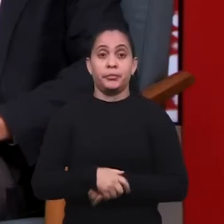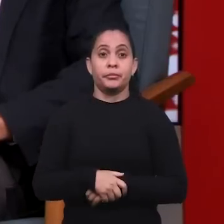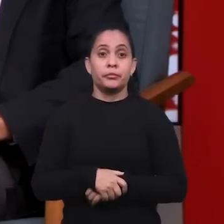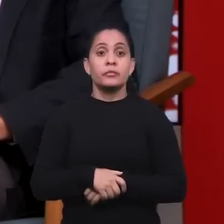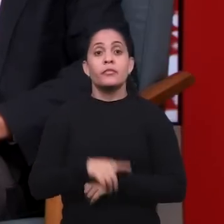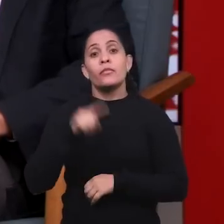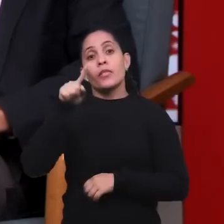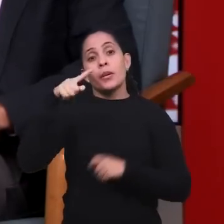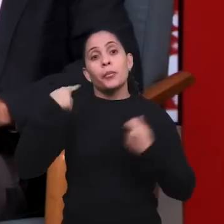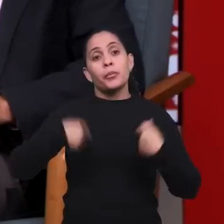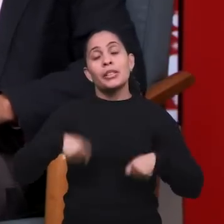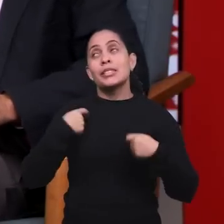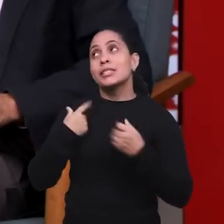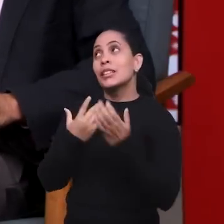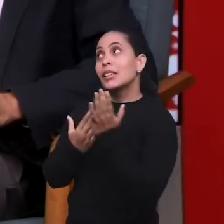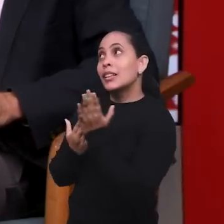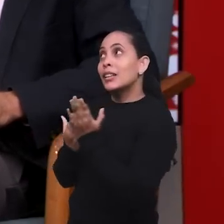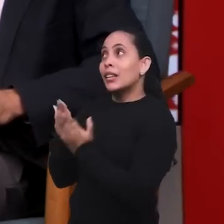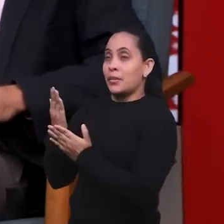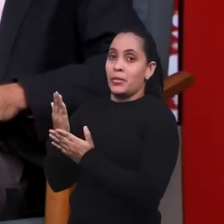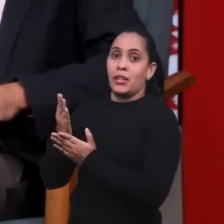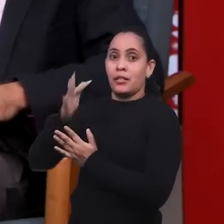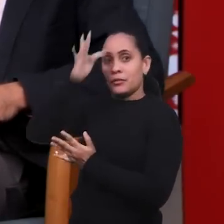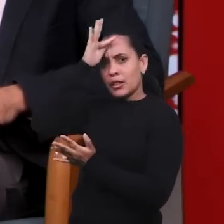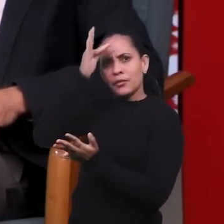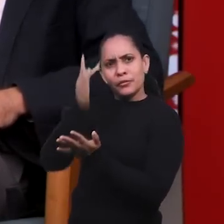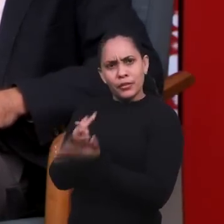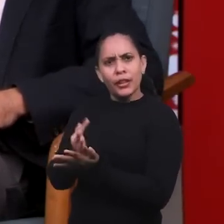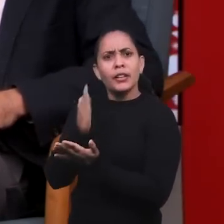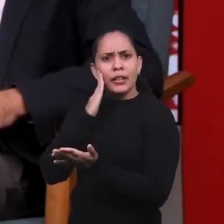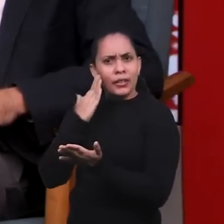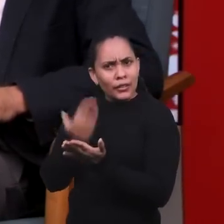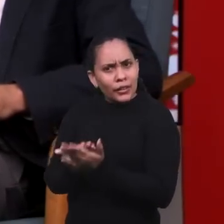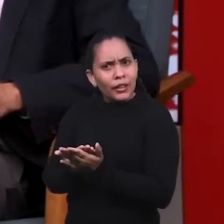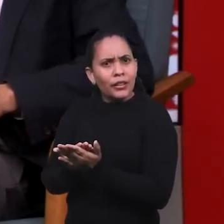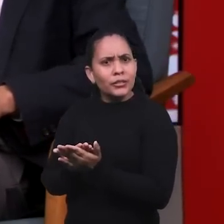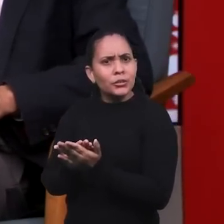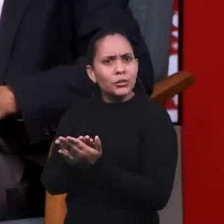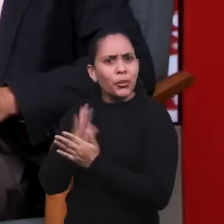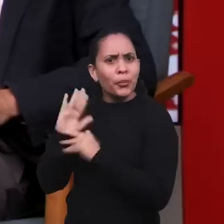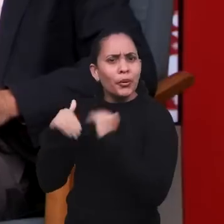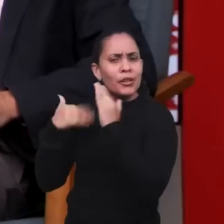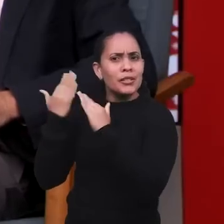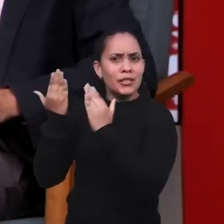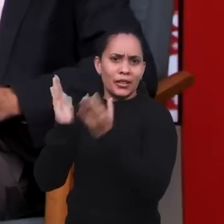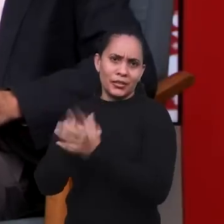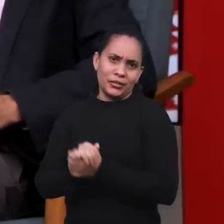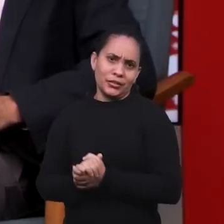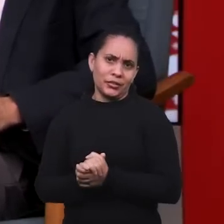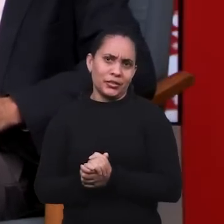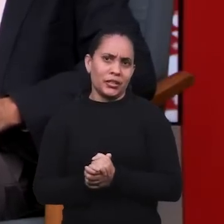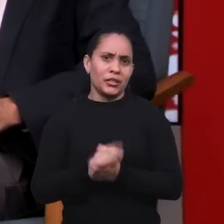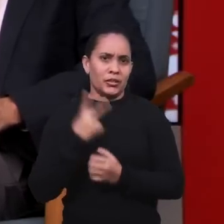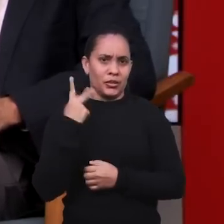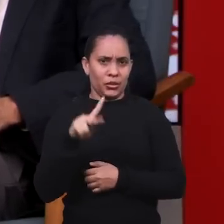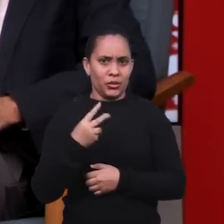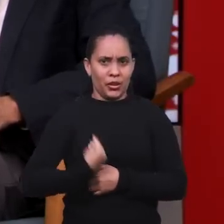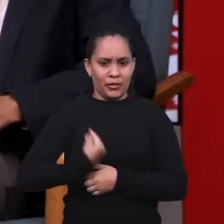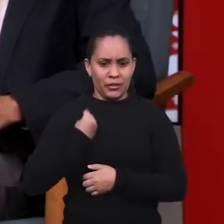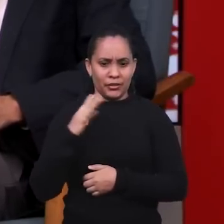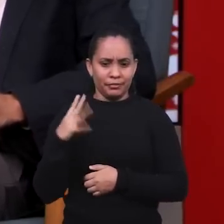resolve. Você tem que caminhar agora na fé. Então é o processo. Isso aí é